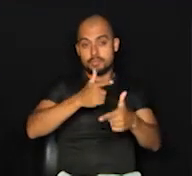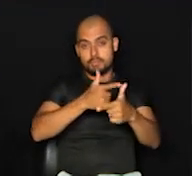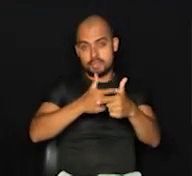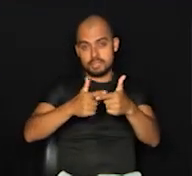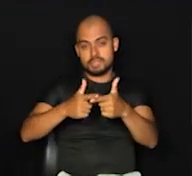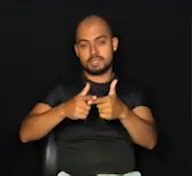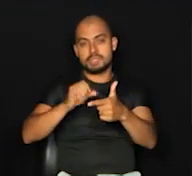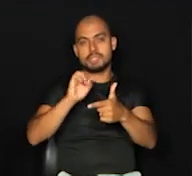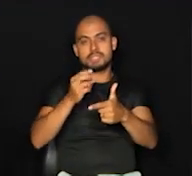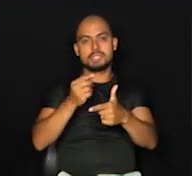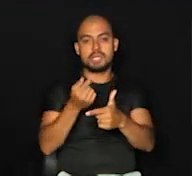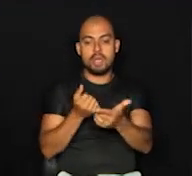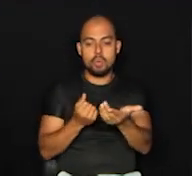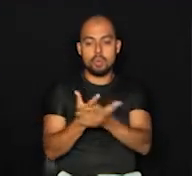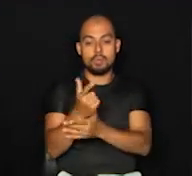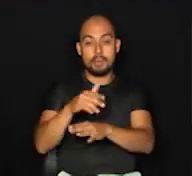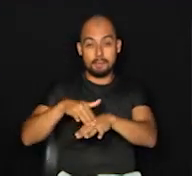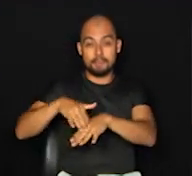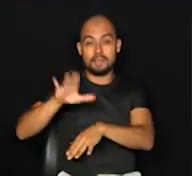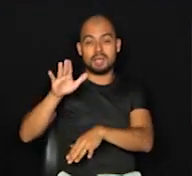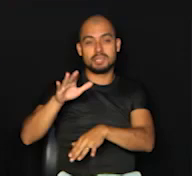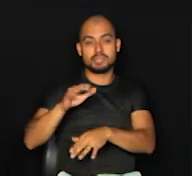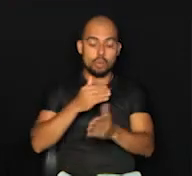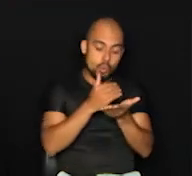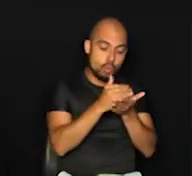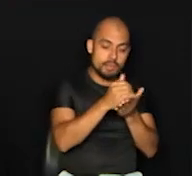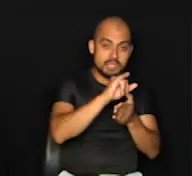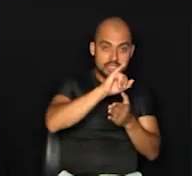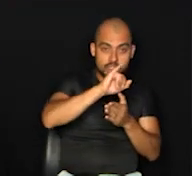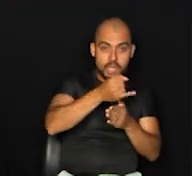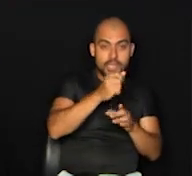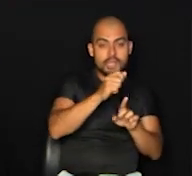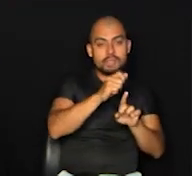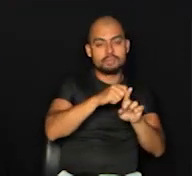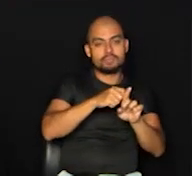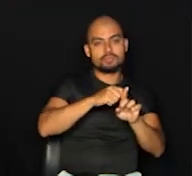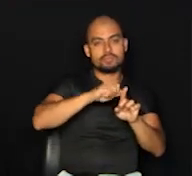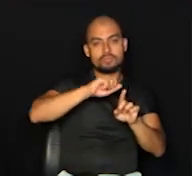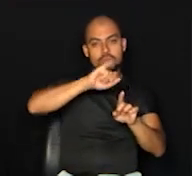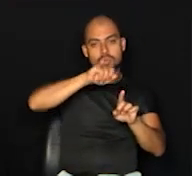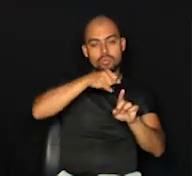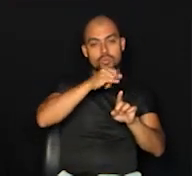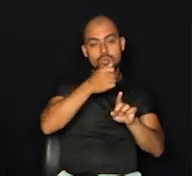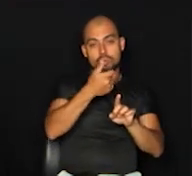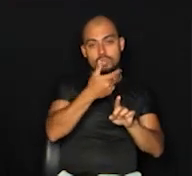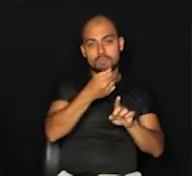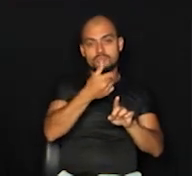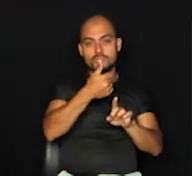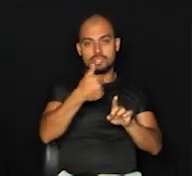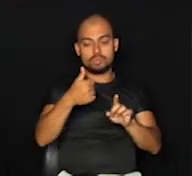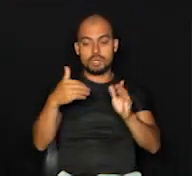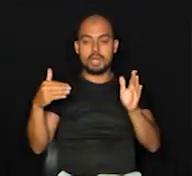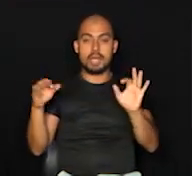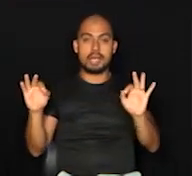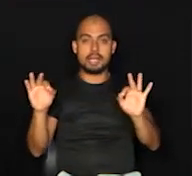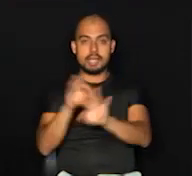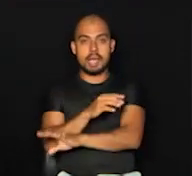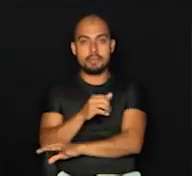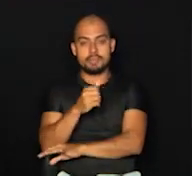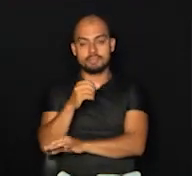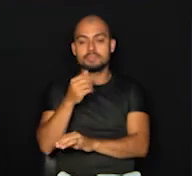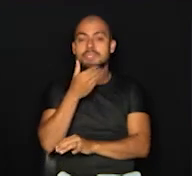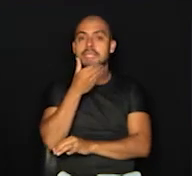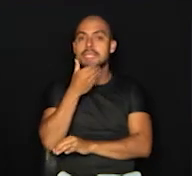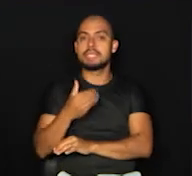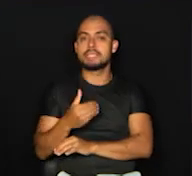passar desse valor, que começam a partir de janeiro de 2021 e terminam em dezembro de 2022.